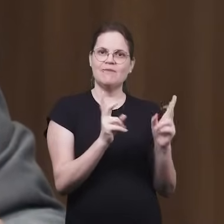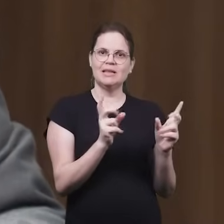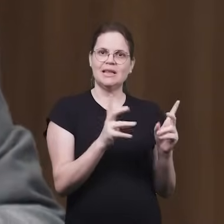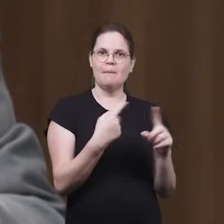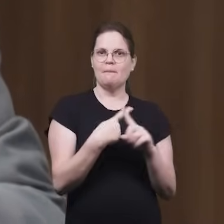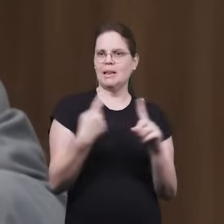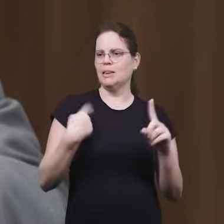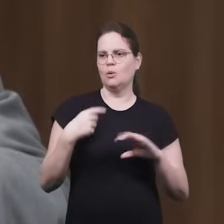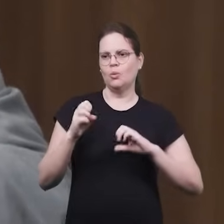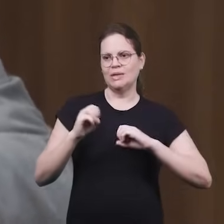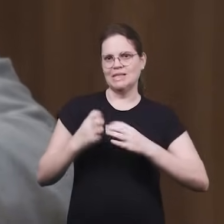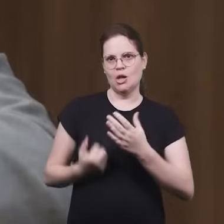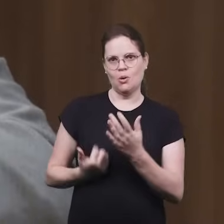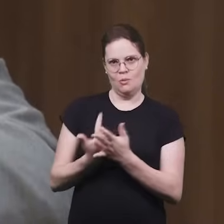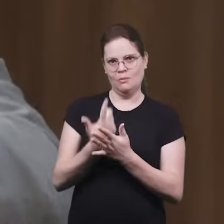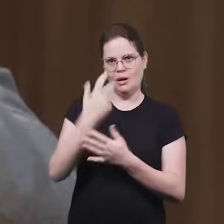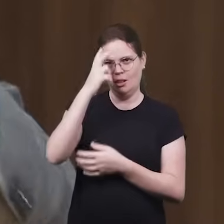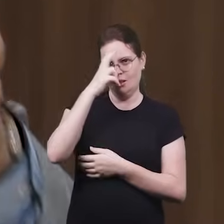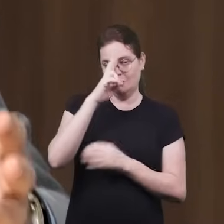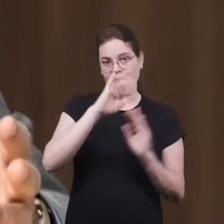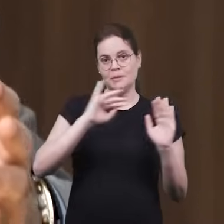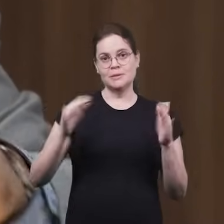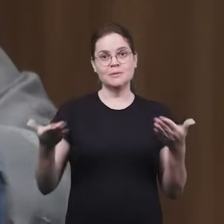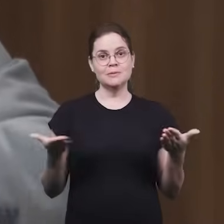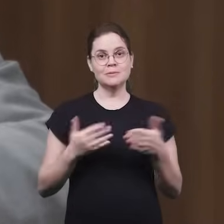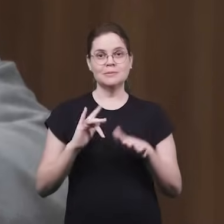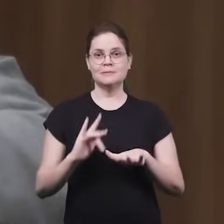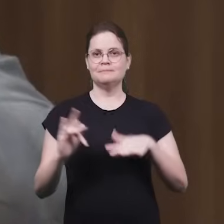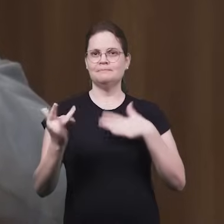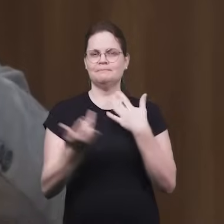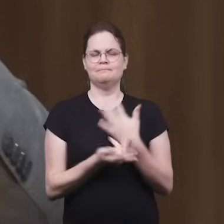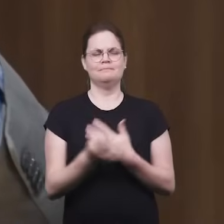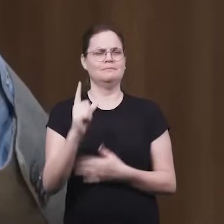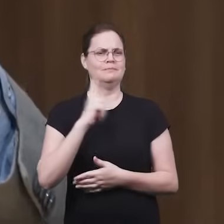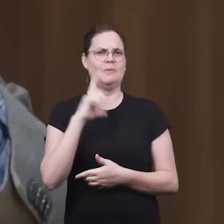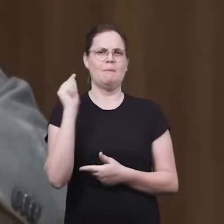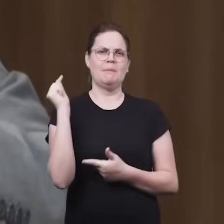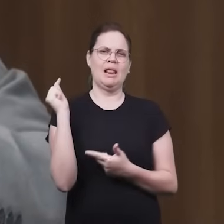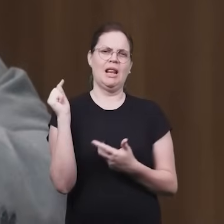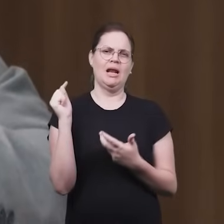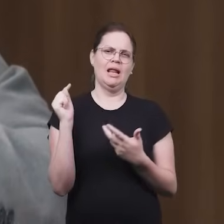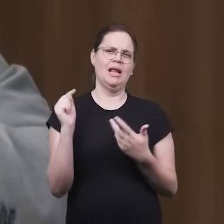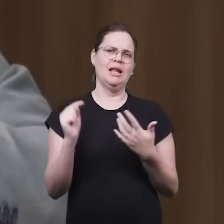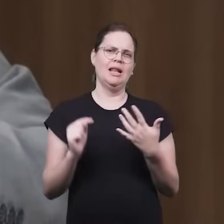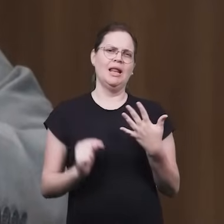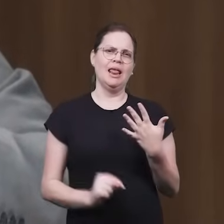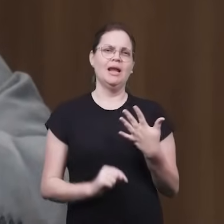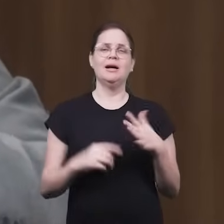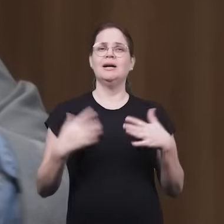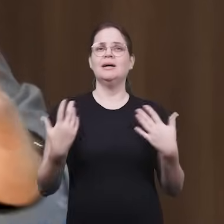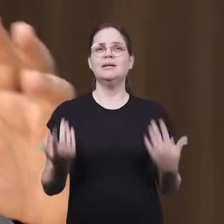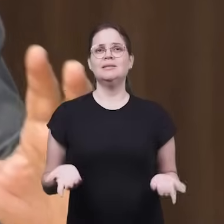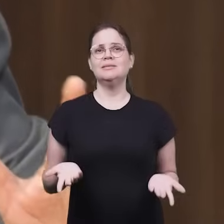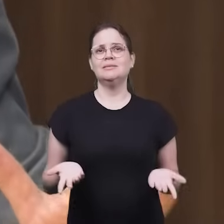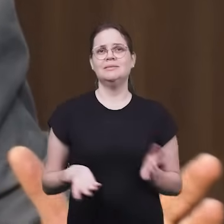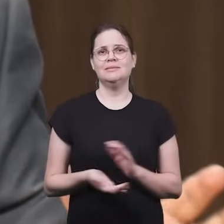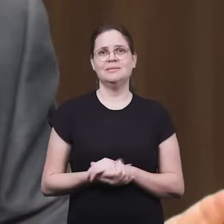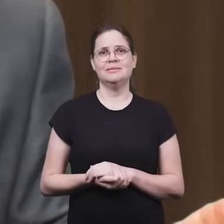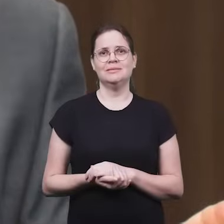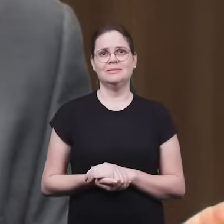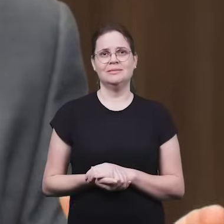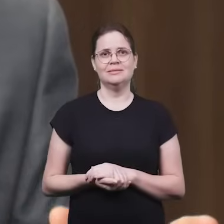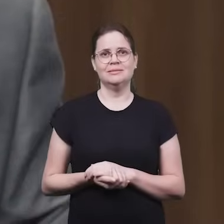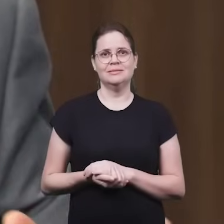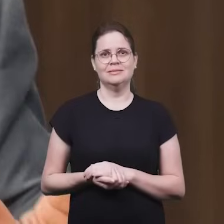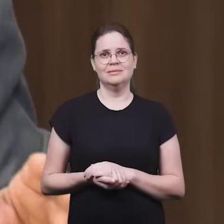hoje, a rede social, ela é um grande... eu vou usar uma expressão que vocês